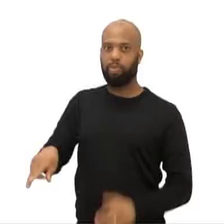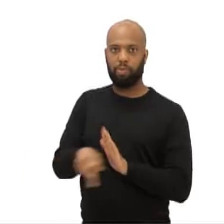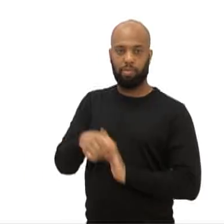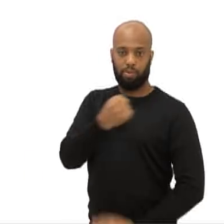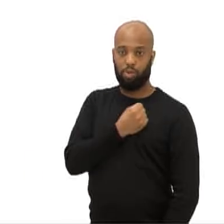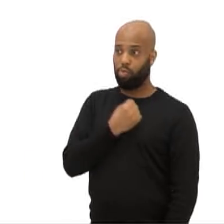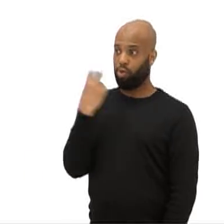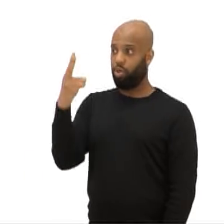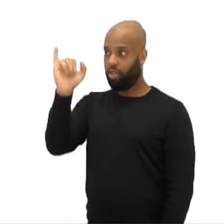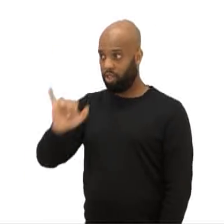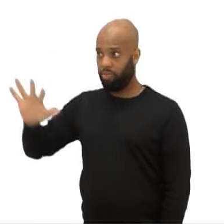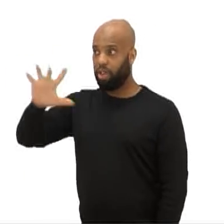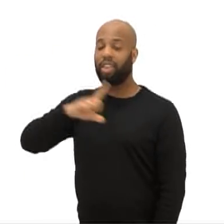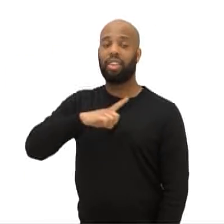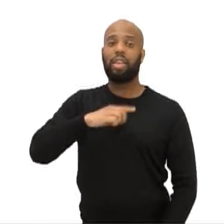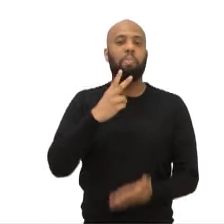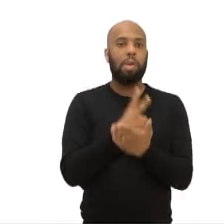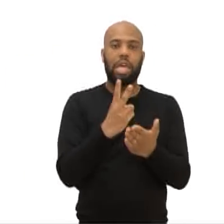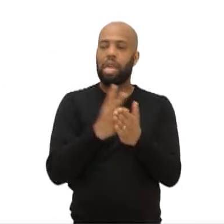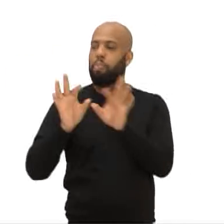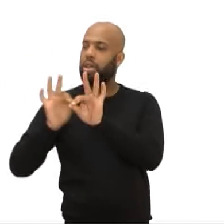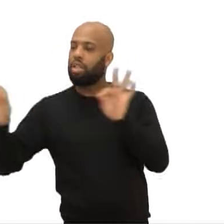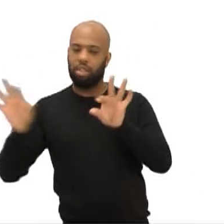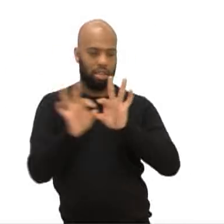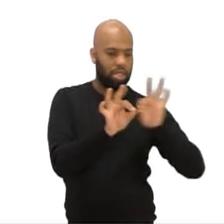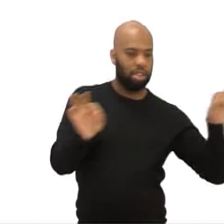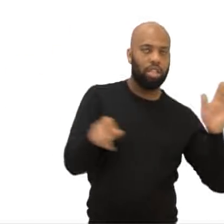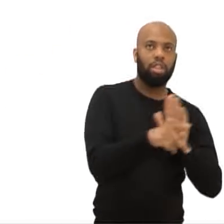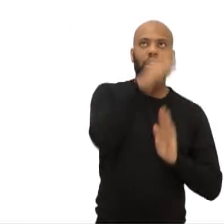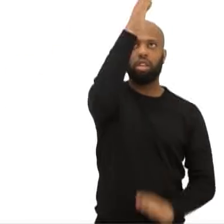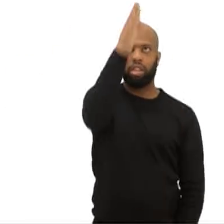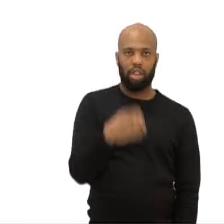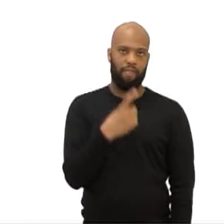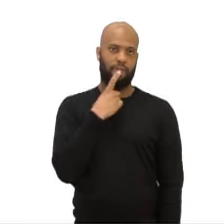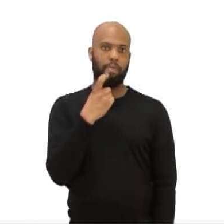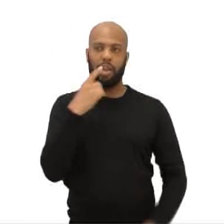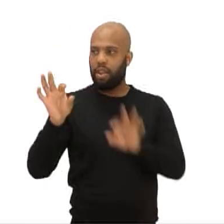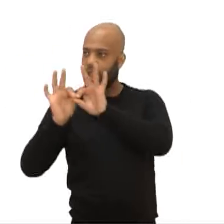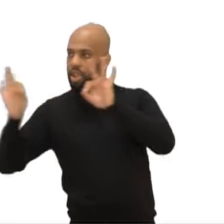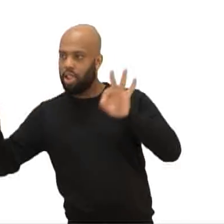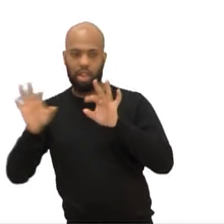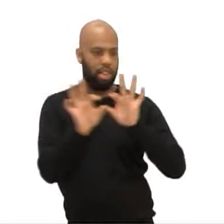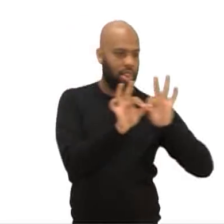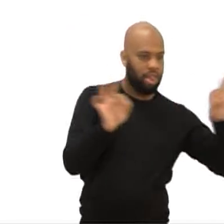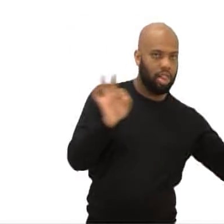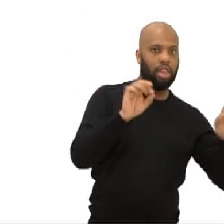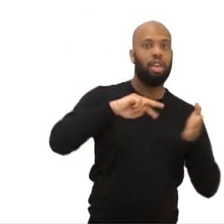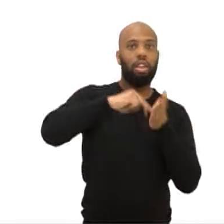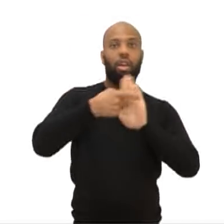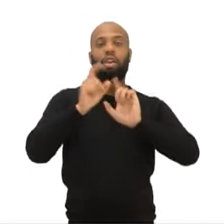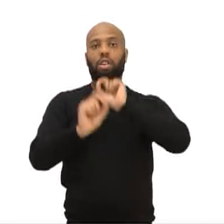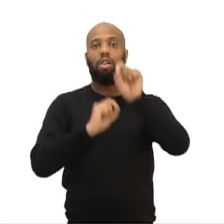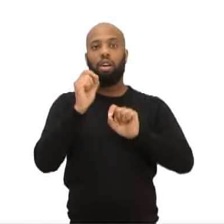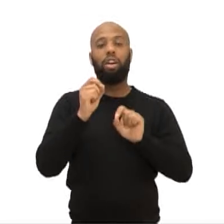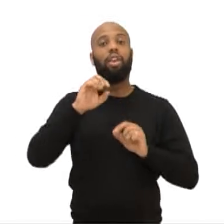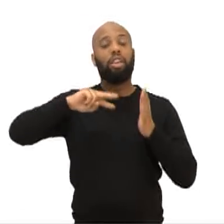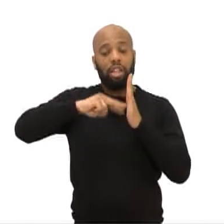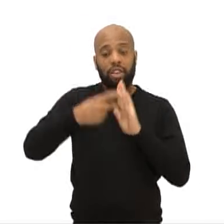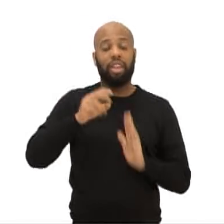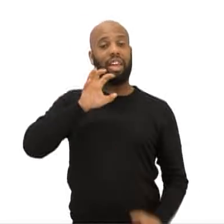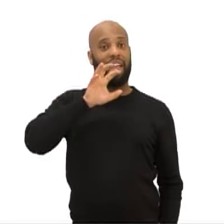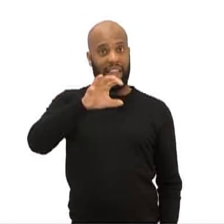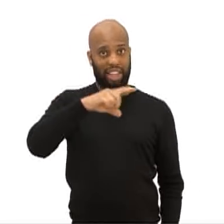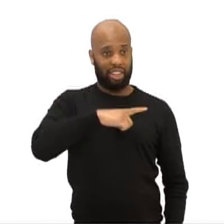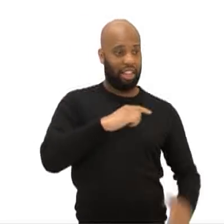2 possuem a mesma distância no eixo de simetria. Isso significa que